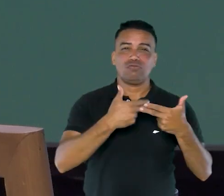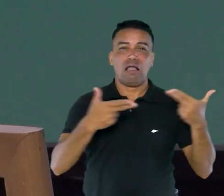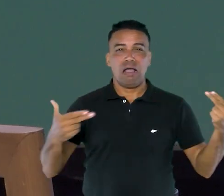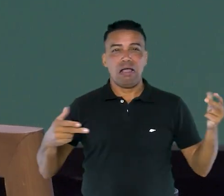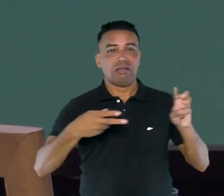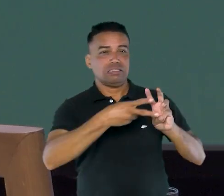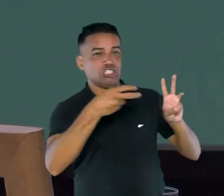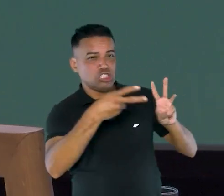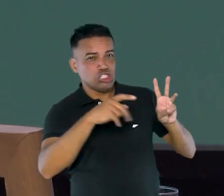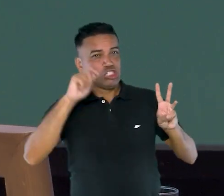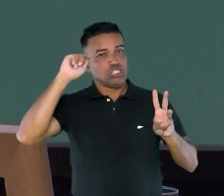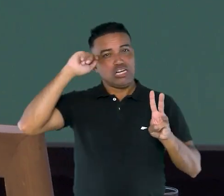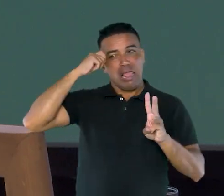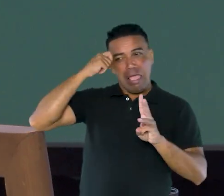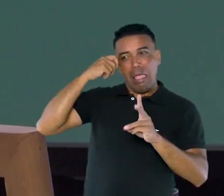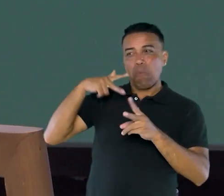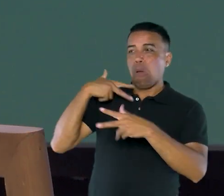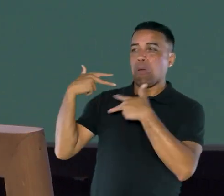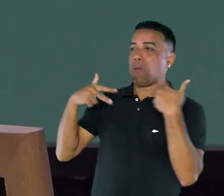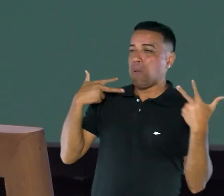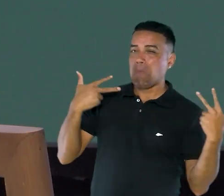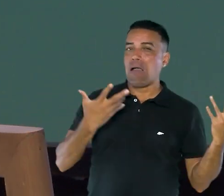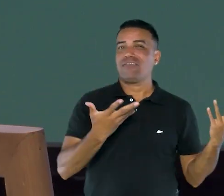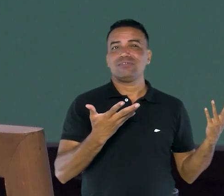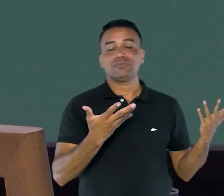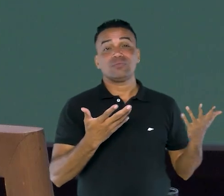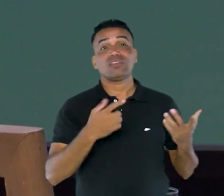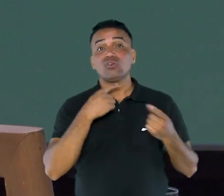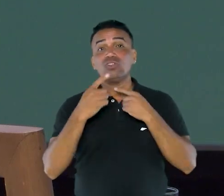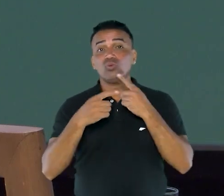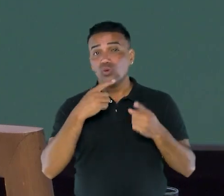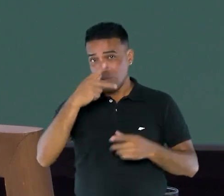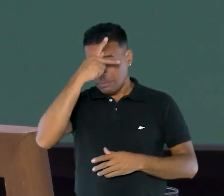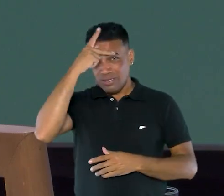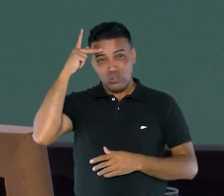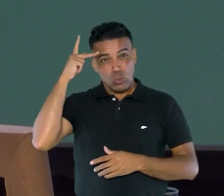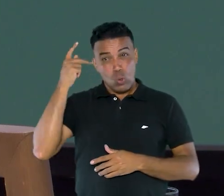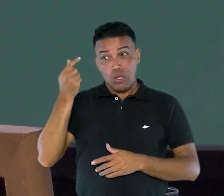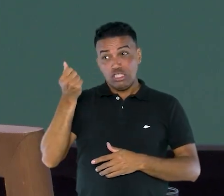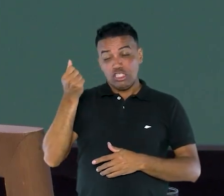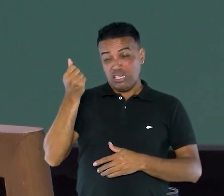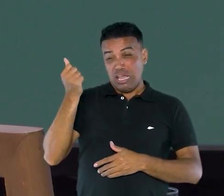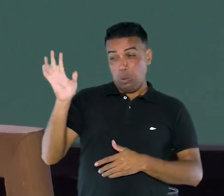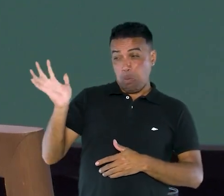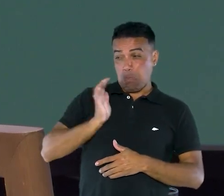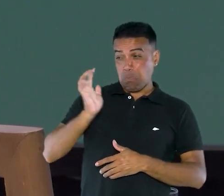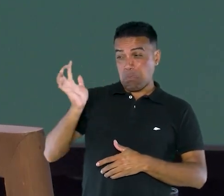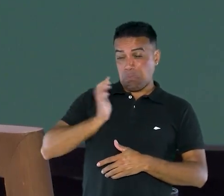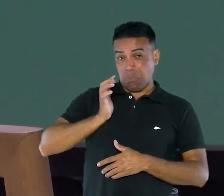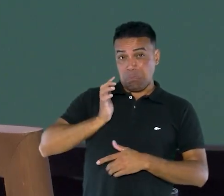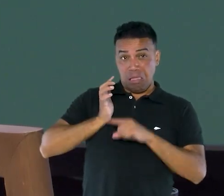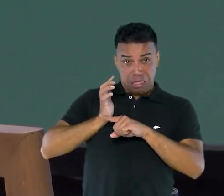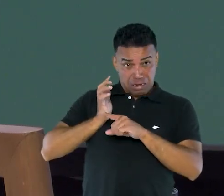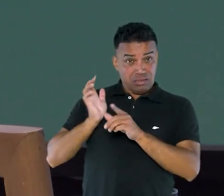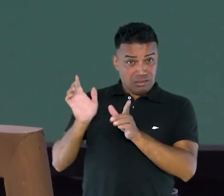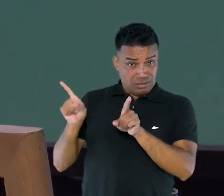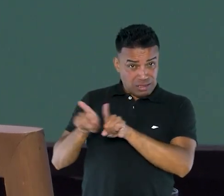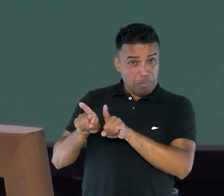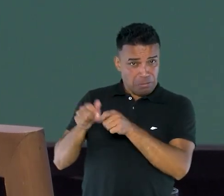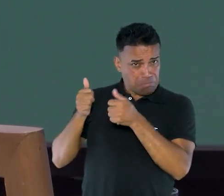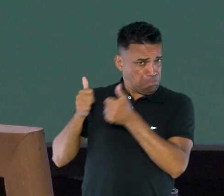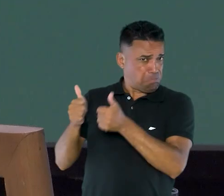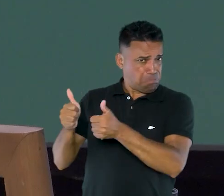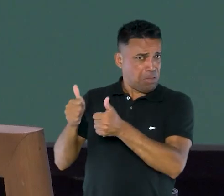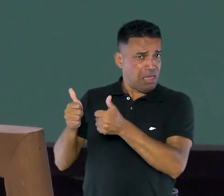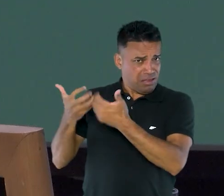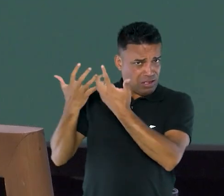genocídios, mas eu tenho dúvidas se quem tem muito dinheiro, por exemplo, muito poder, se está bem também,